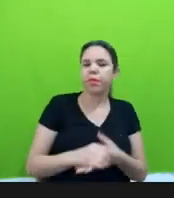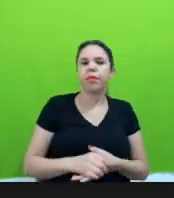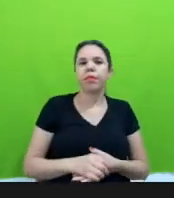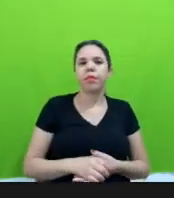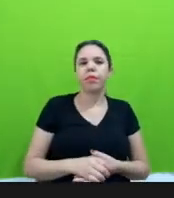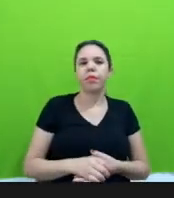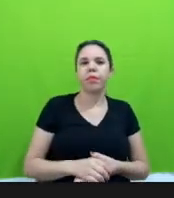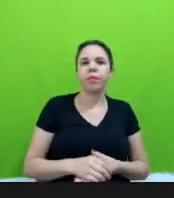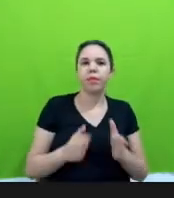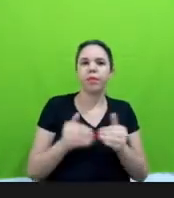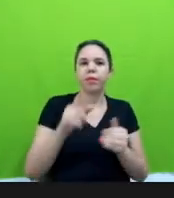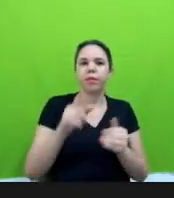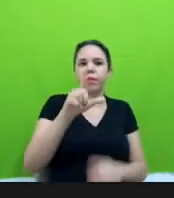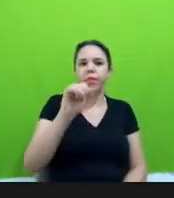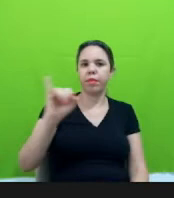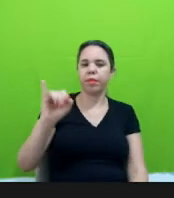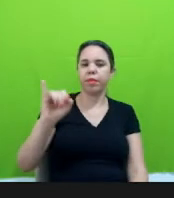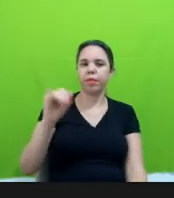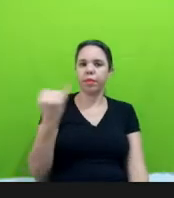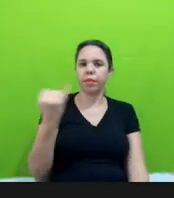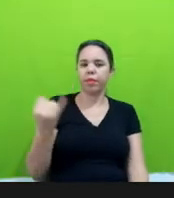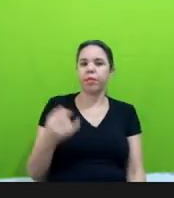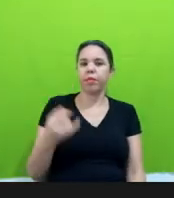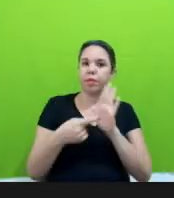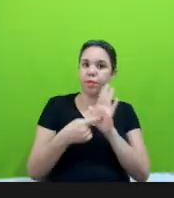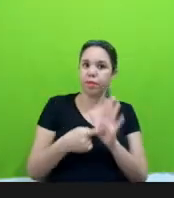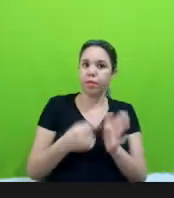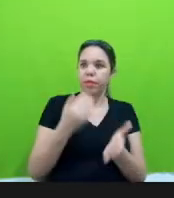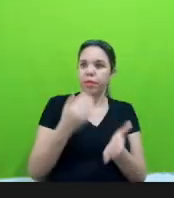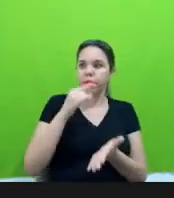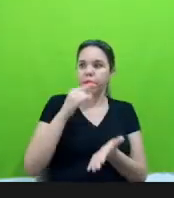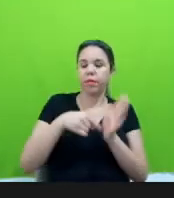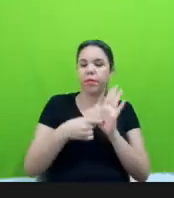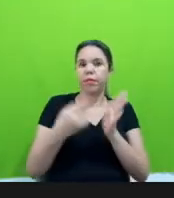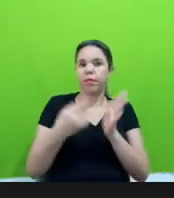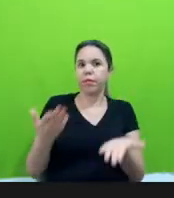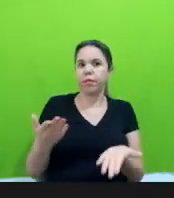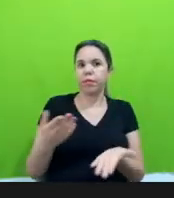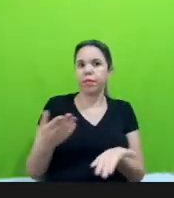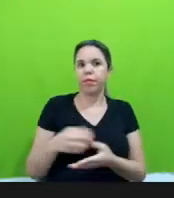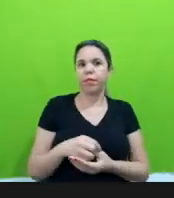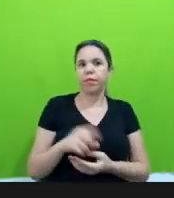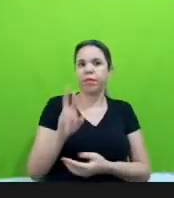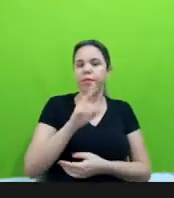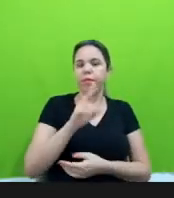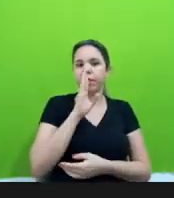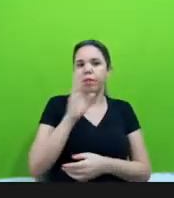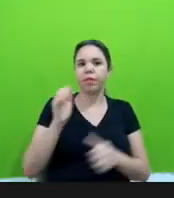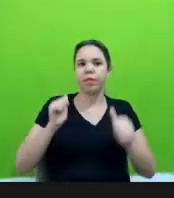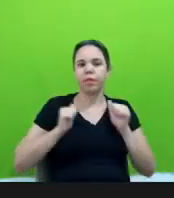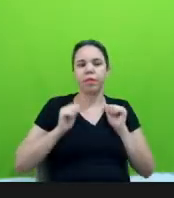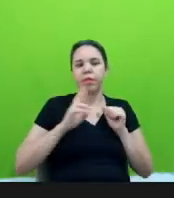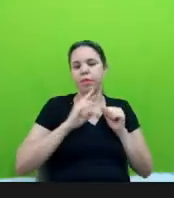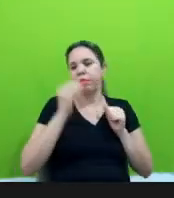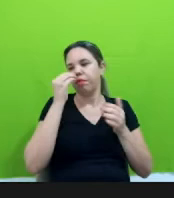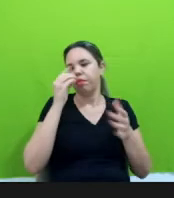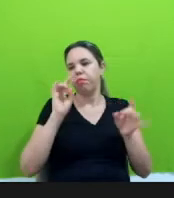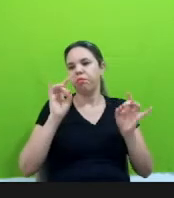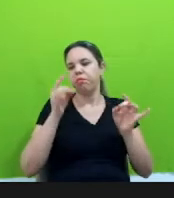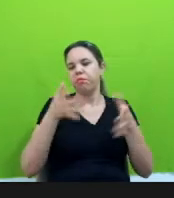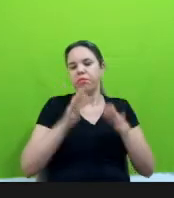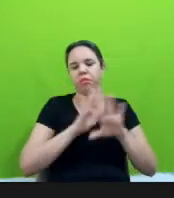Na LAI é muito importante apresentar recurso, né? Não ficar na primeira resposta, se ela não for